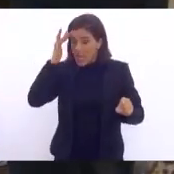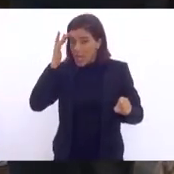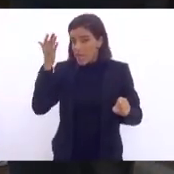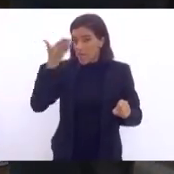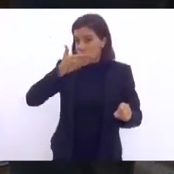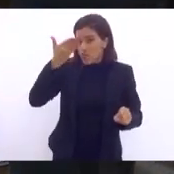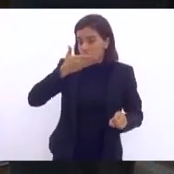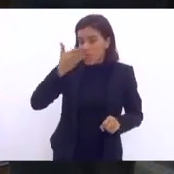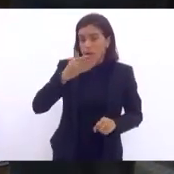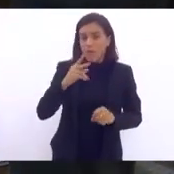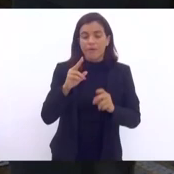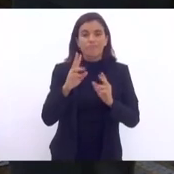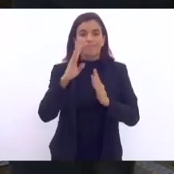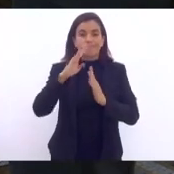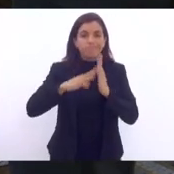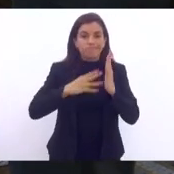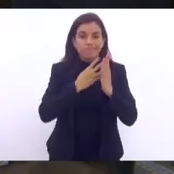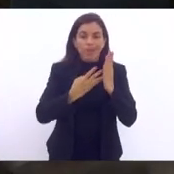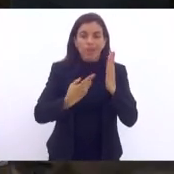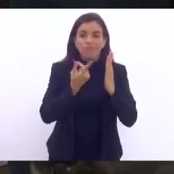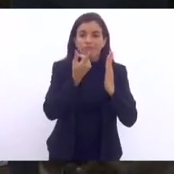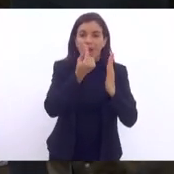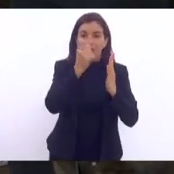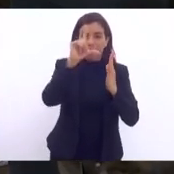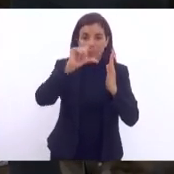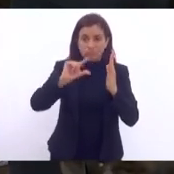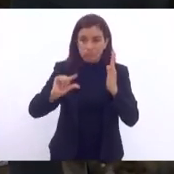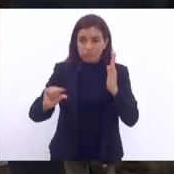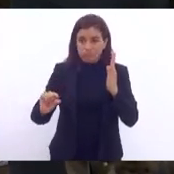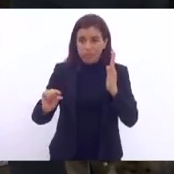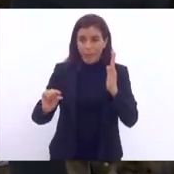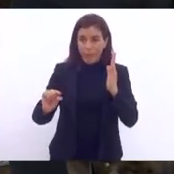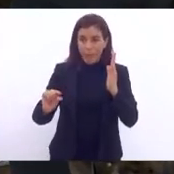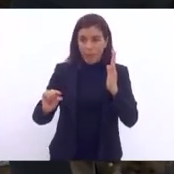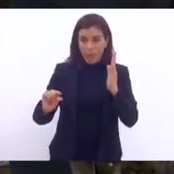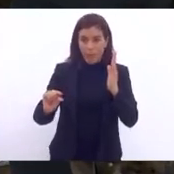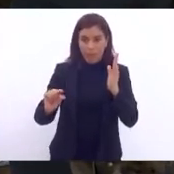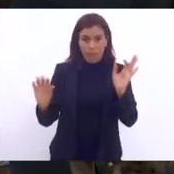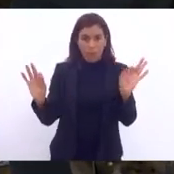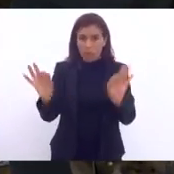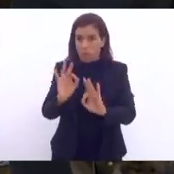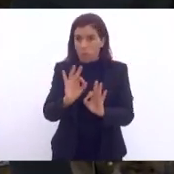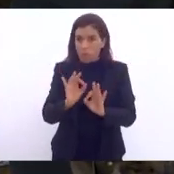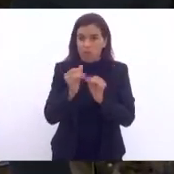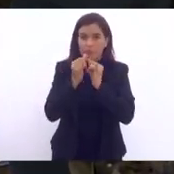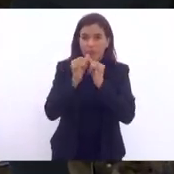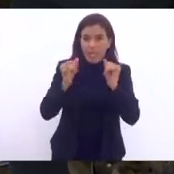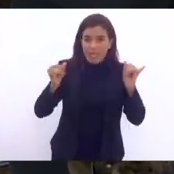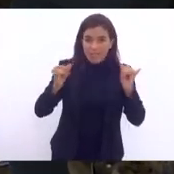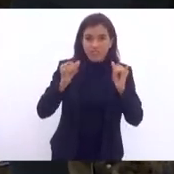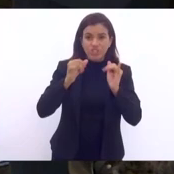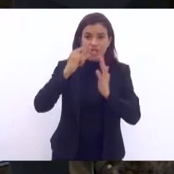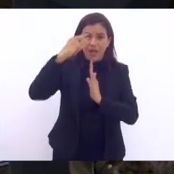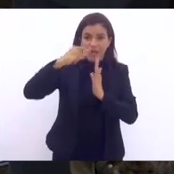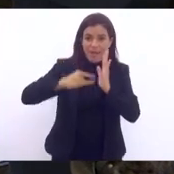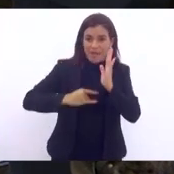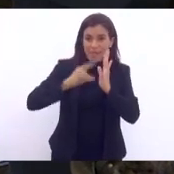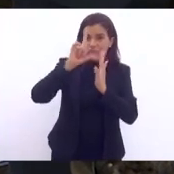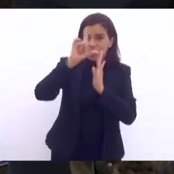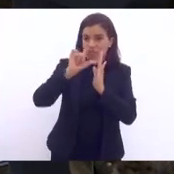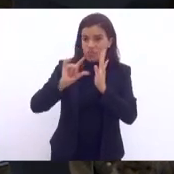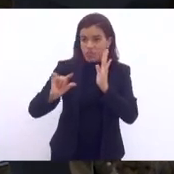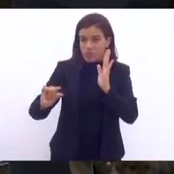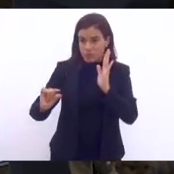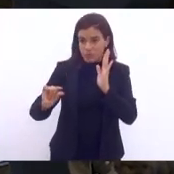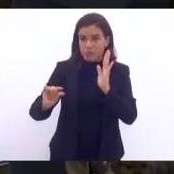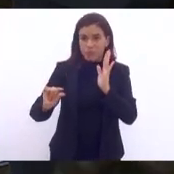de preço. Ninguém viu a energia elétrica diminuir de preço. E esses recursos, eles têm uma